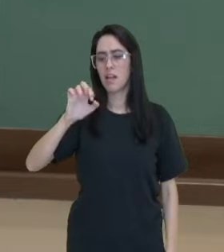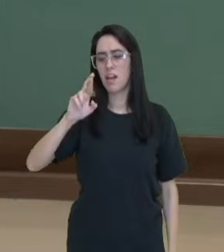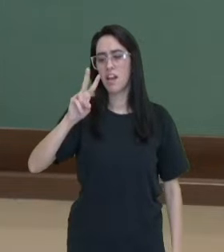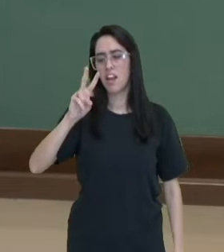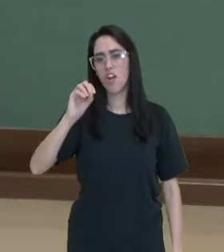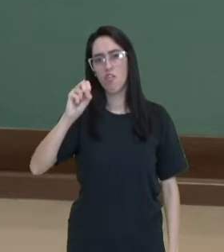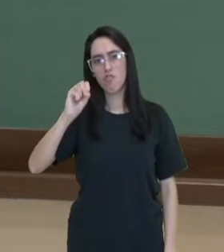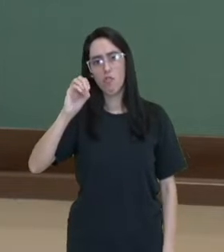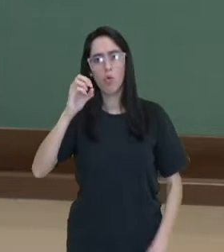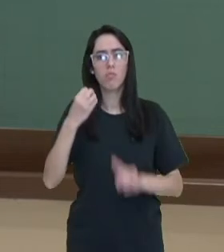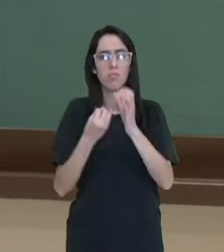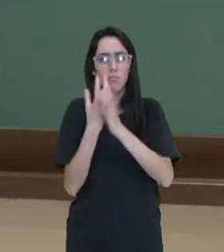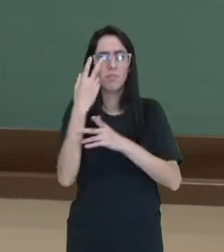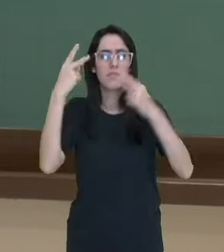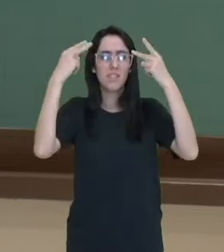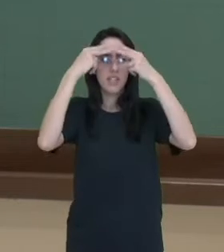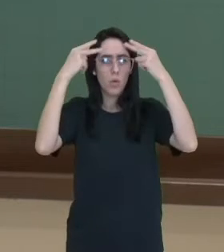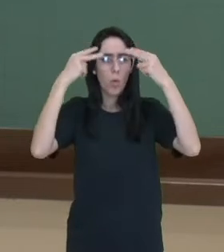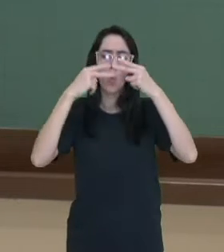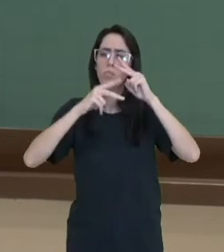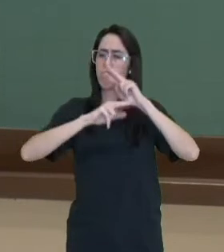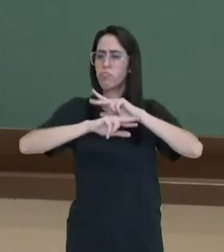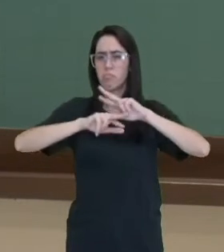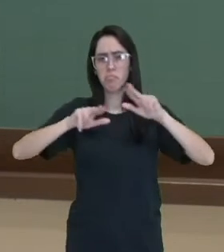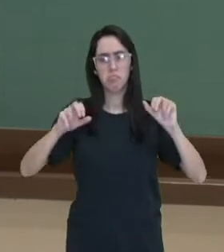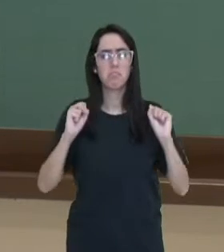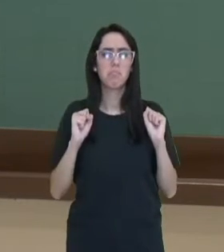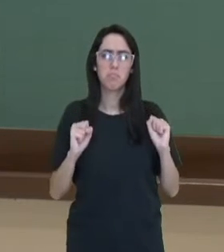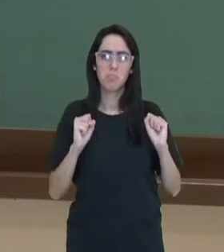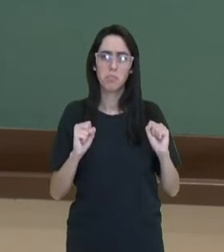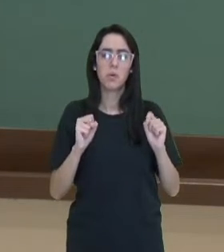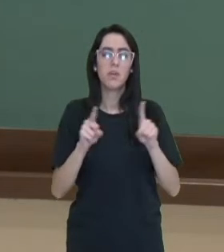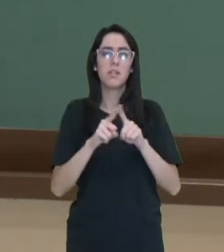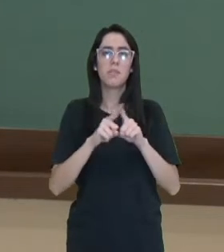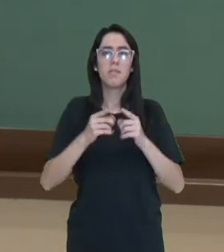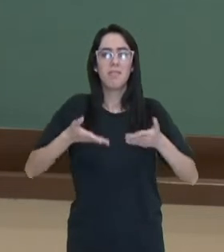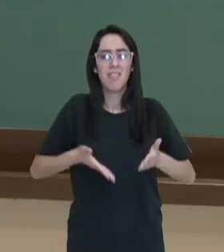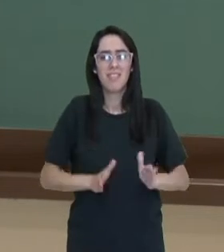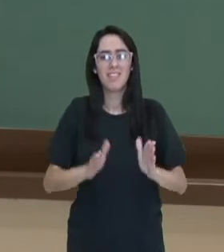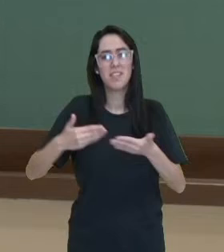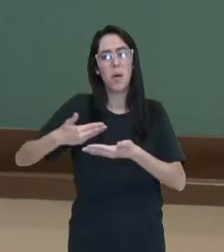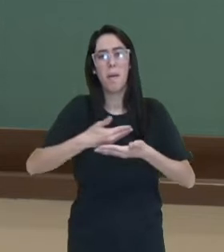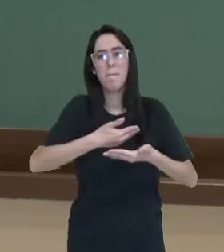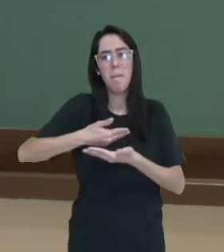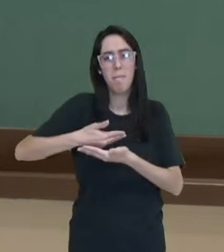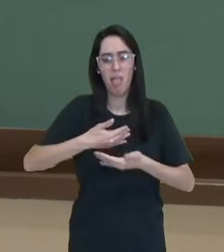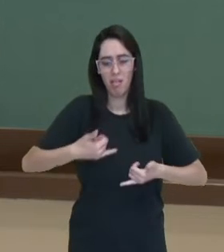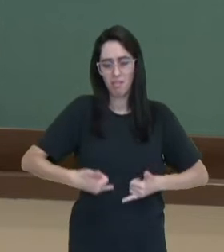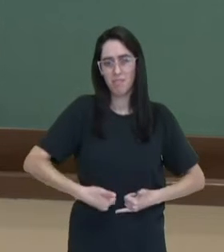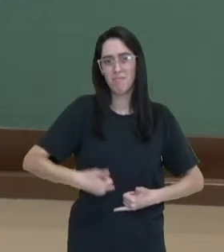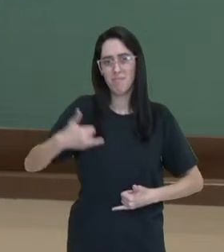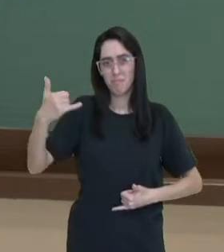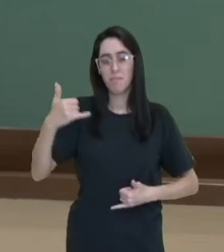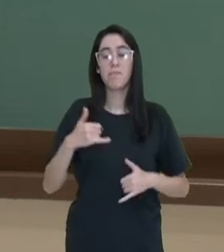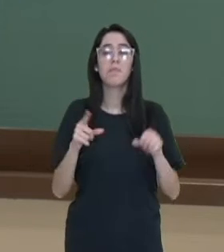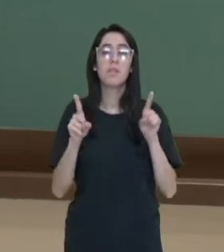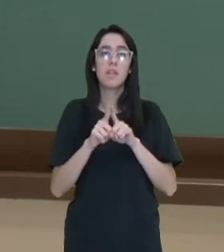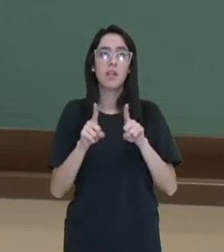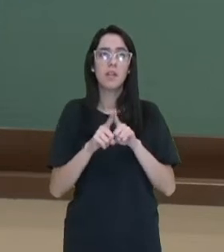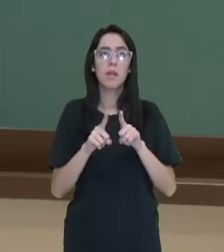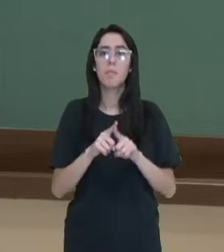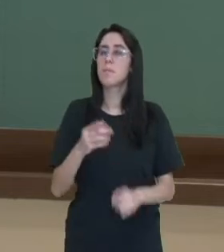os neurônios e as células da glia, no cordão umbilical. As células-tronco